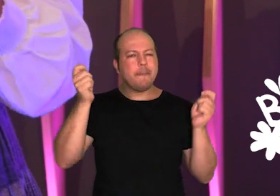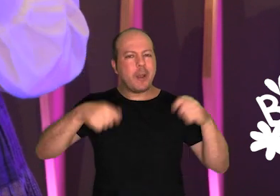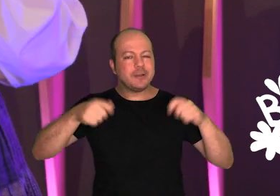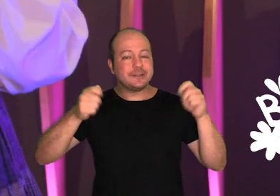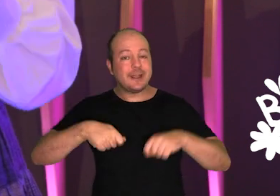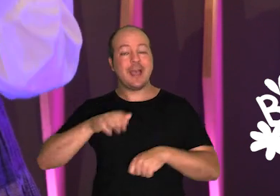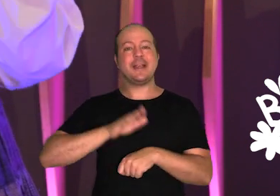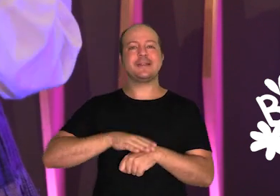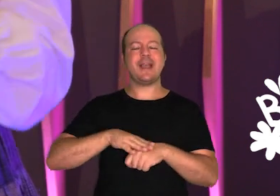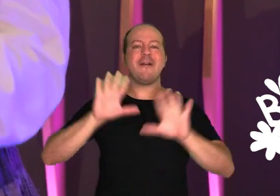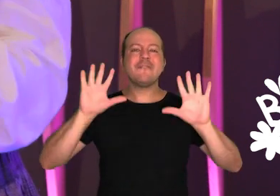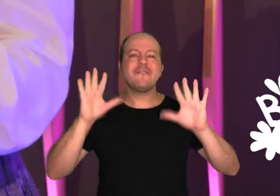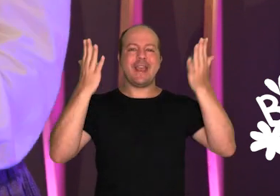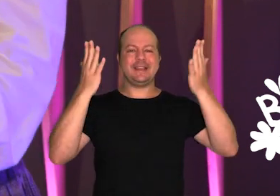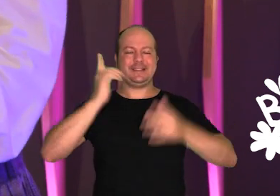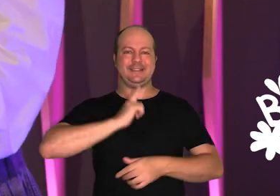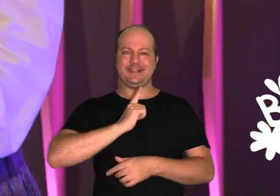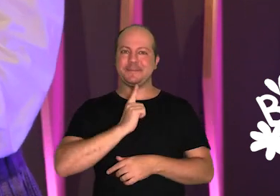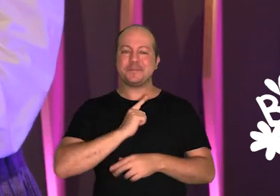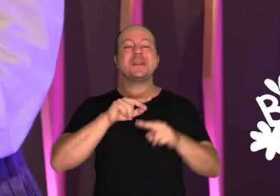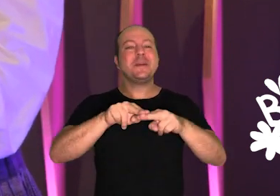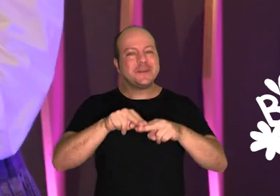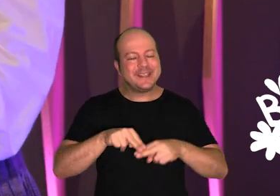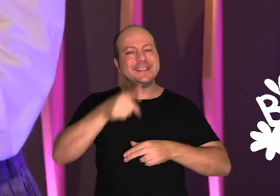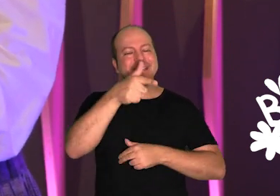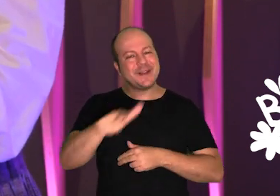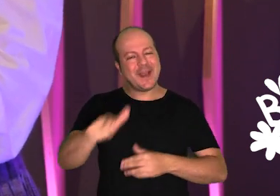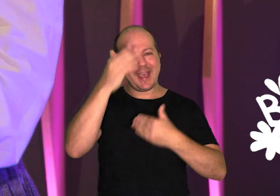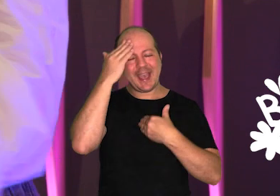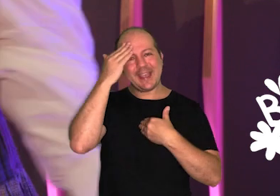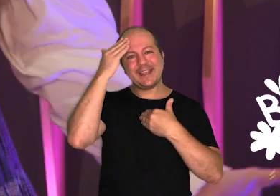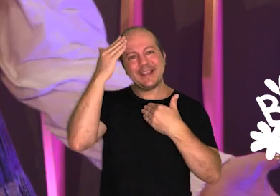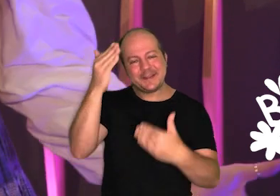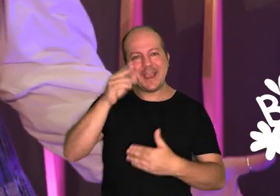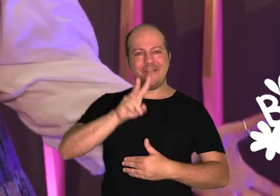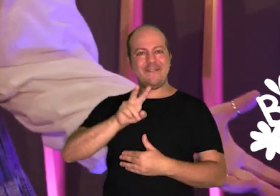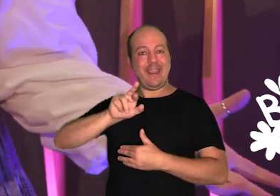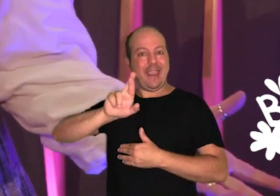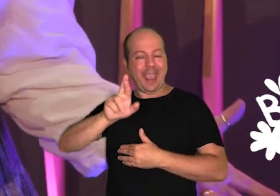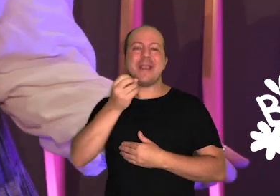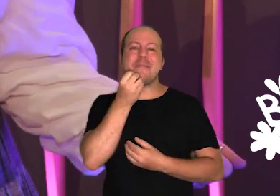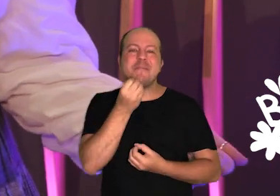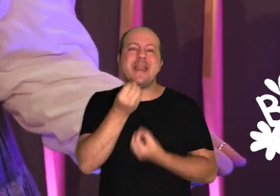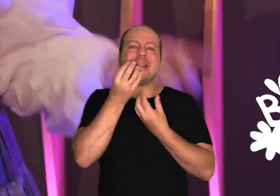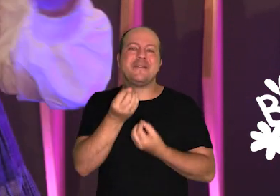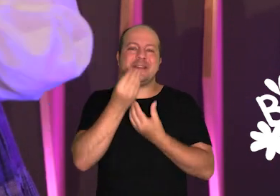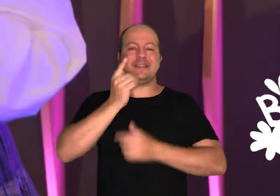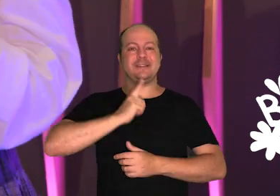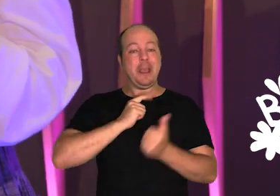possibilitam esta festa acontecer. E é por isso que, mais uma vez, eu quero agradecer a VR